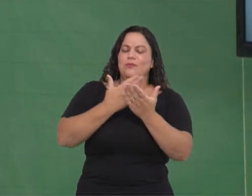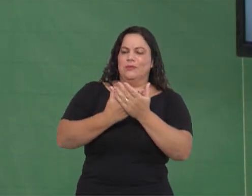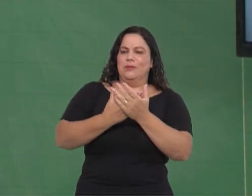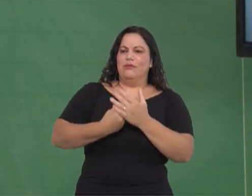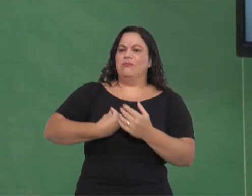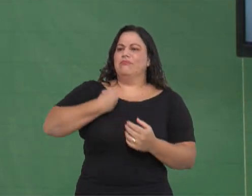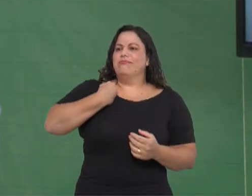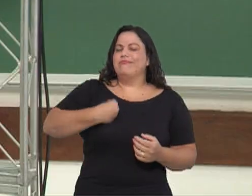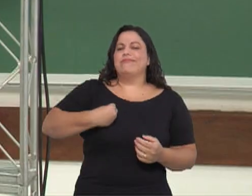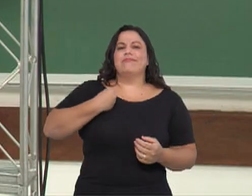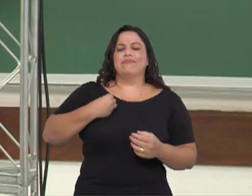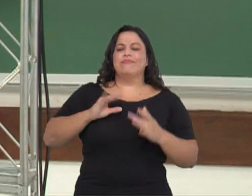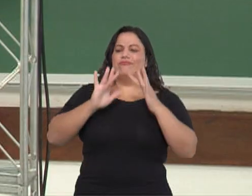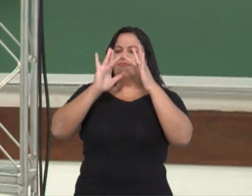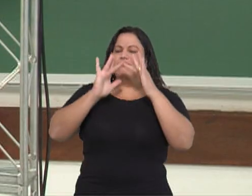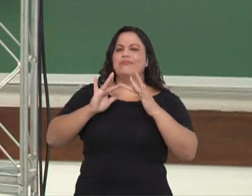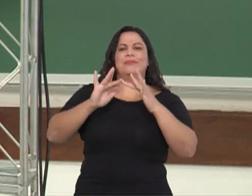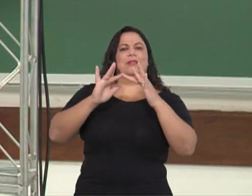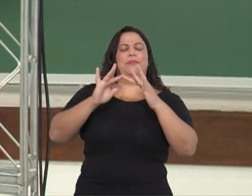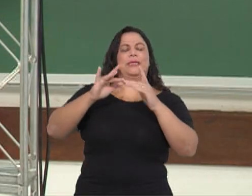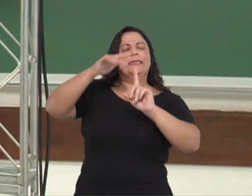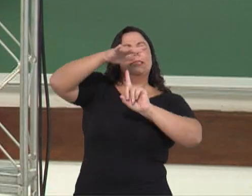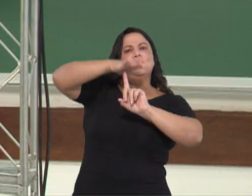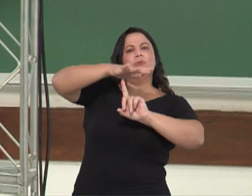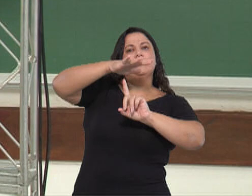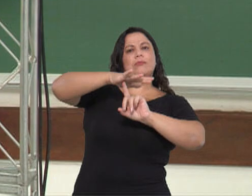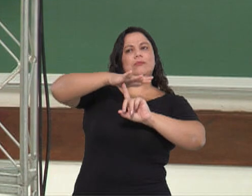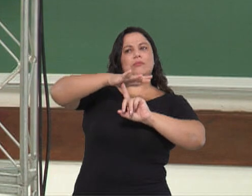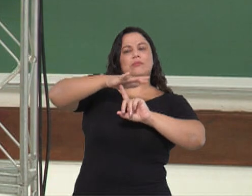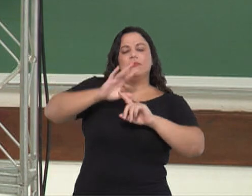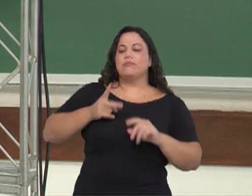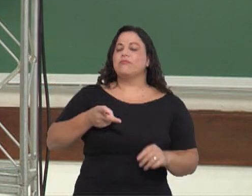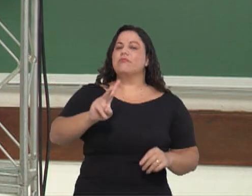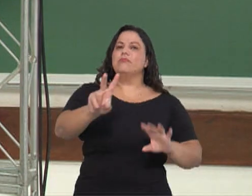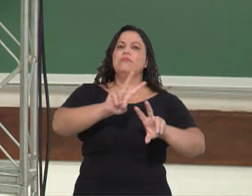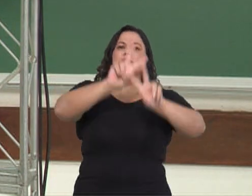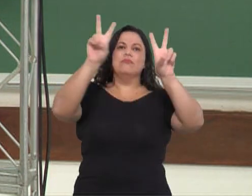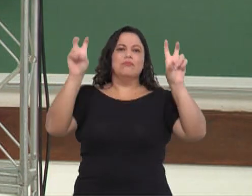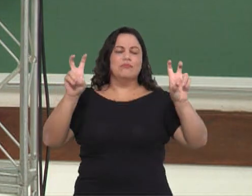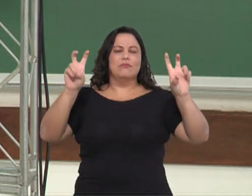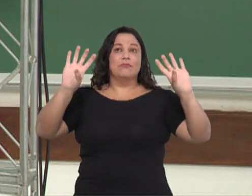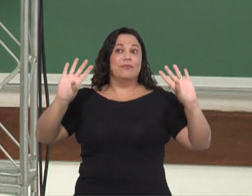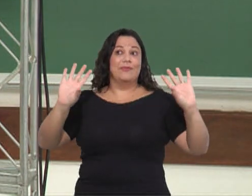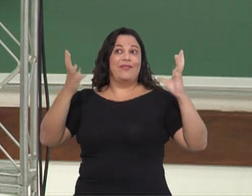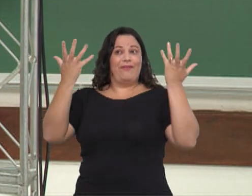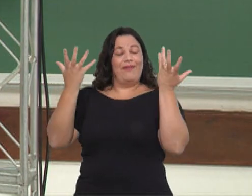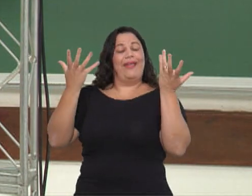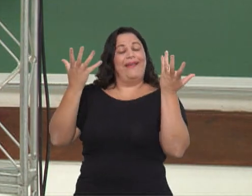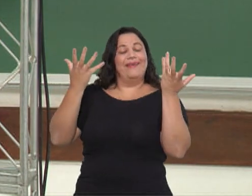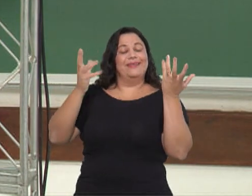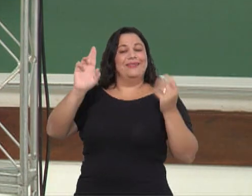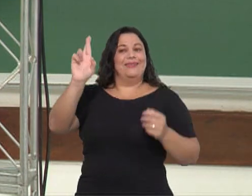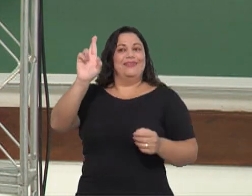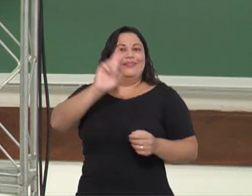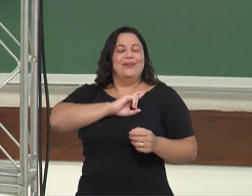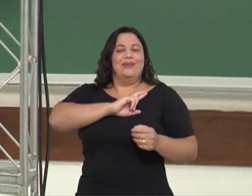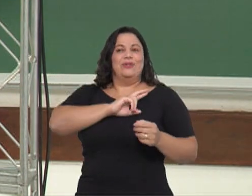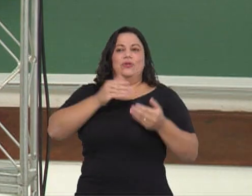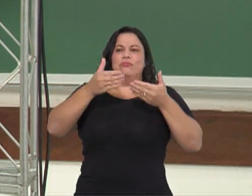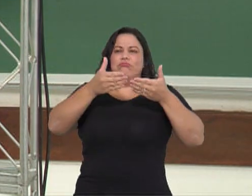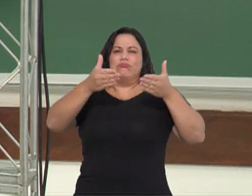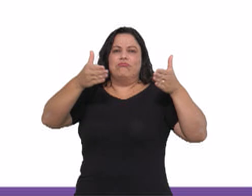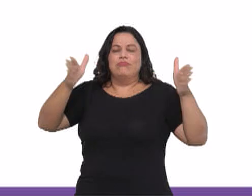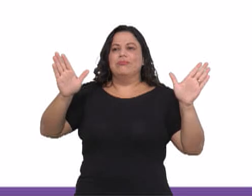Paraná. Continuando então o tema festas religiosas, nós ampliamos agora para o folclore